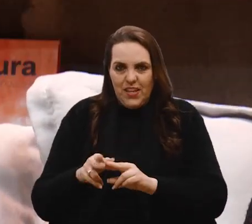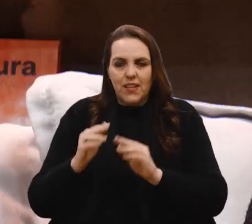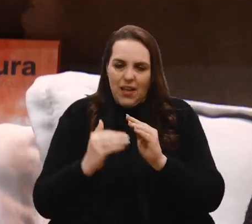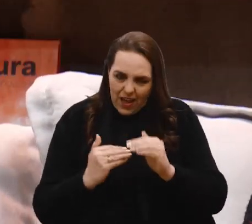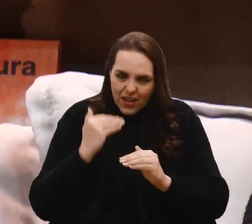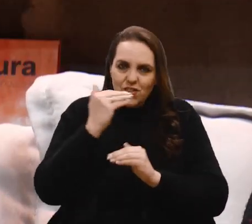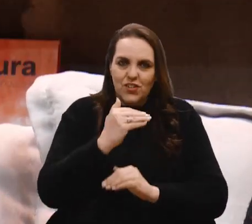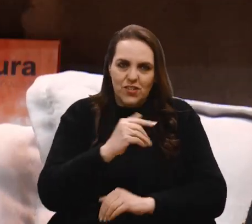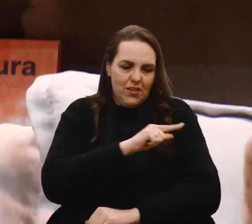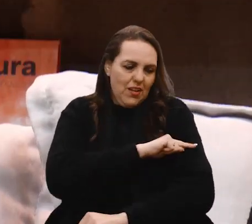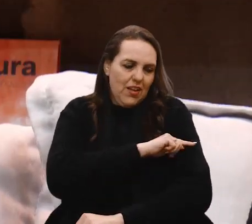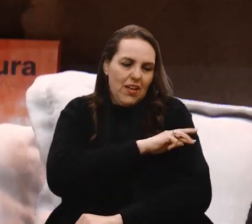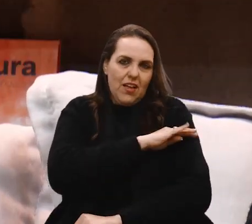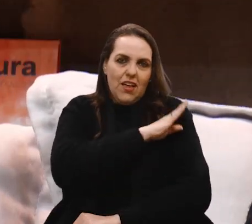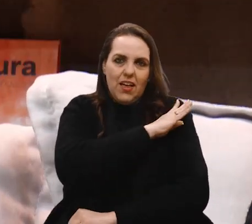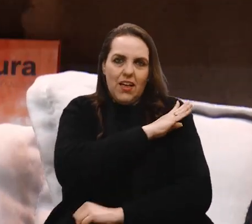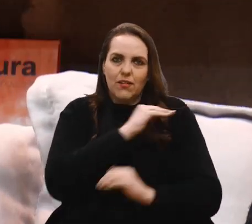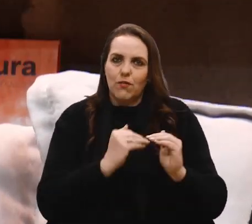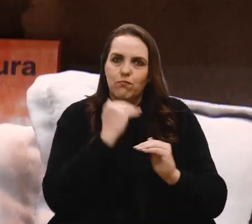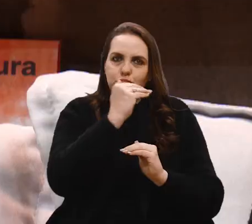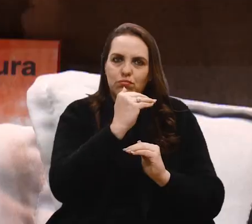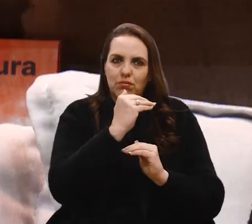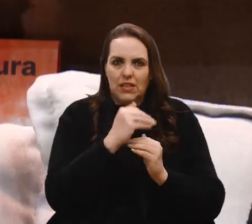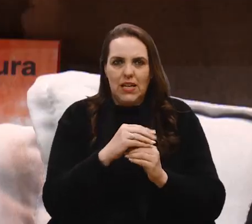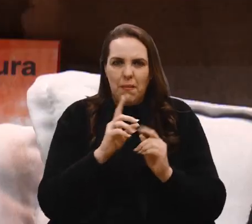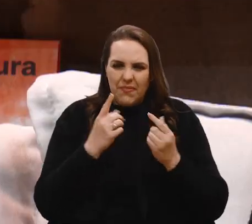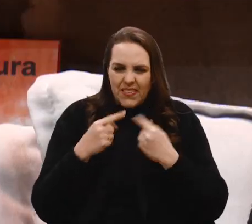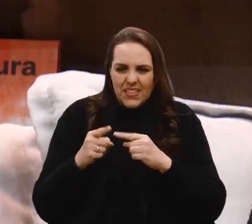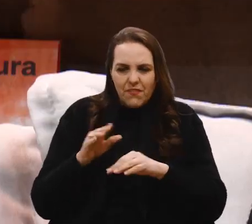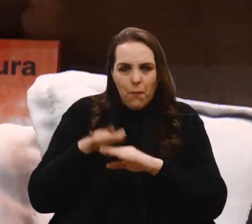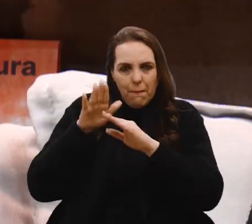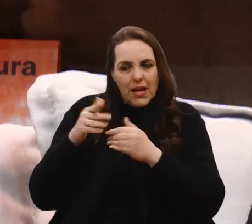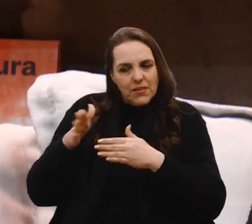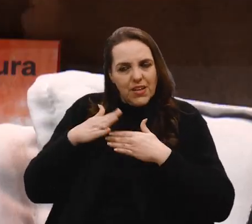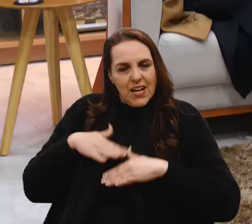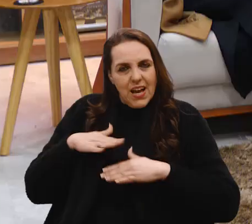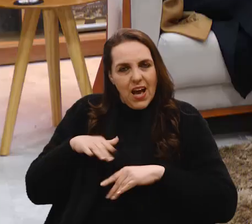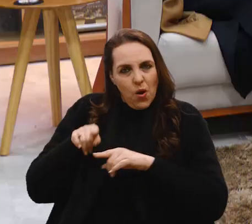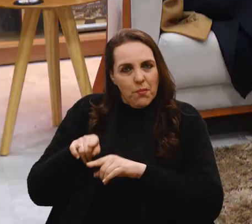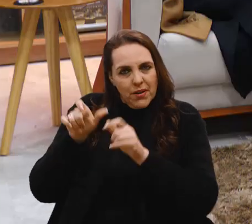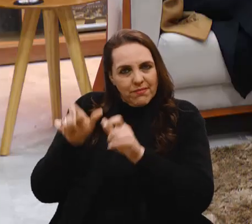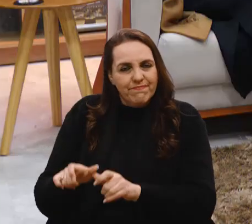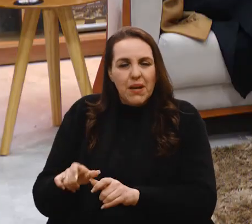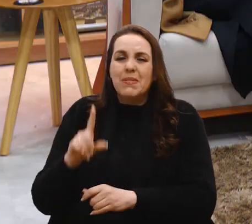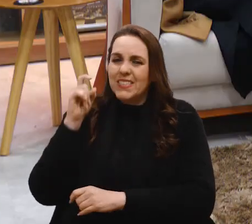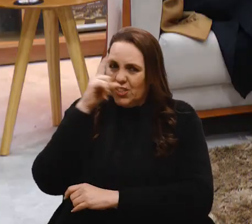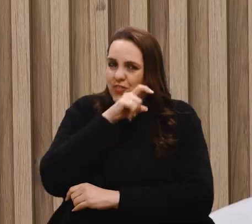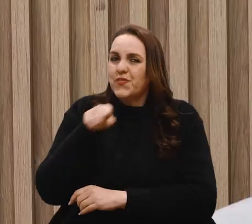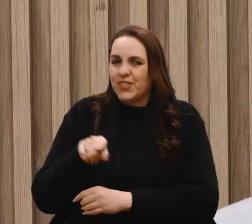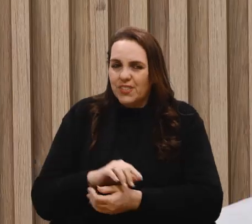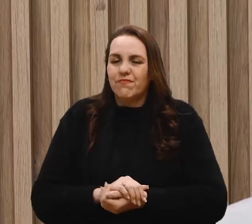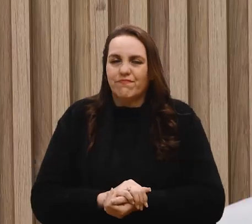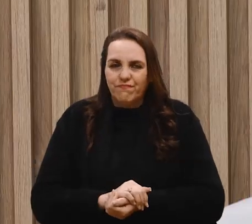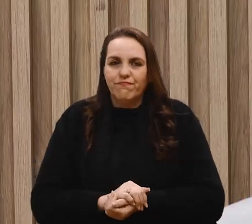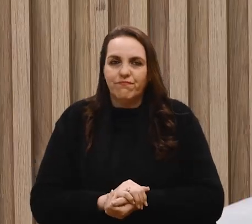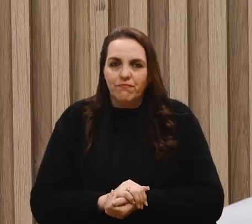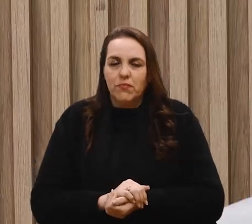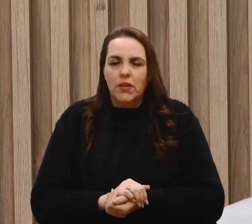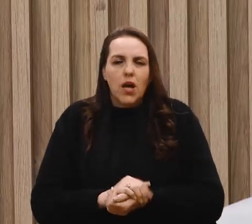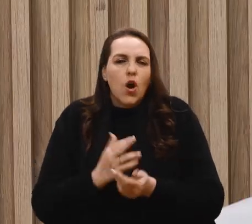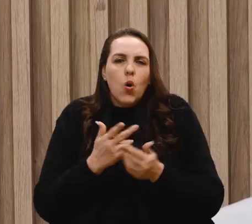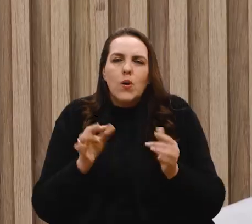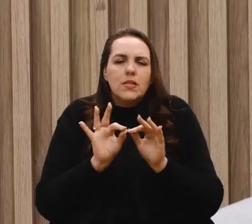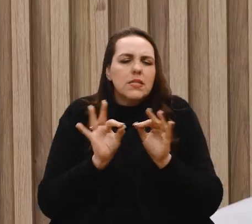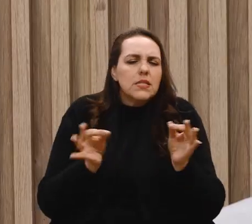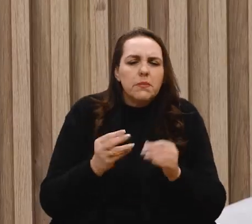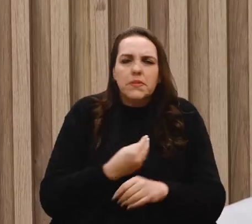desafio maior, né? Acalma, mas é mais um pouco difícil também. E as pequenas coisas, assim, amarrar o